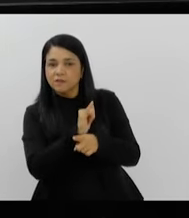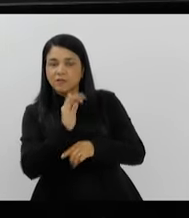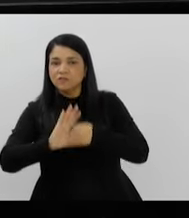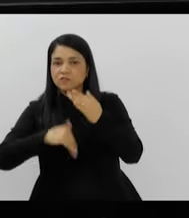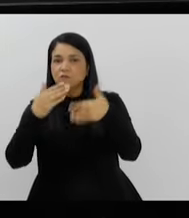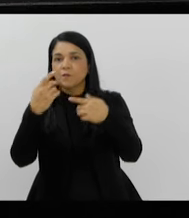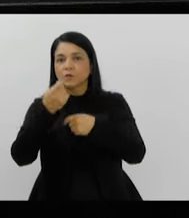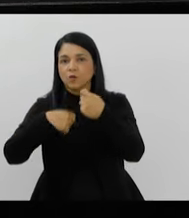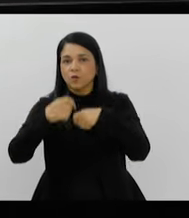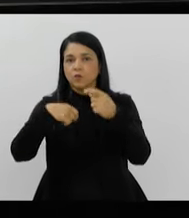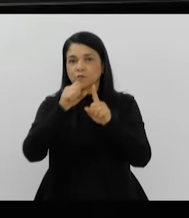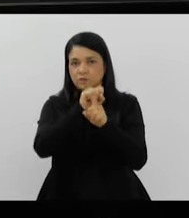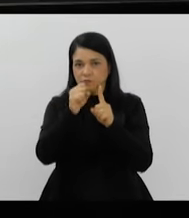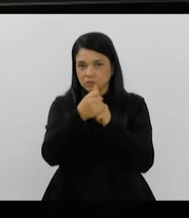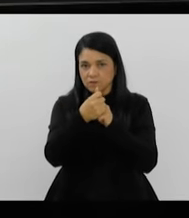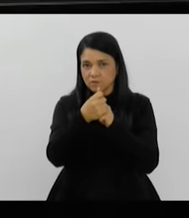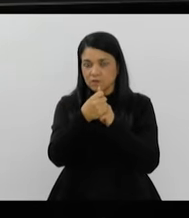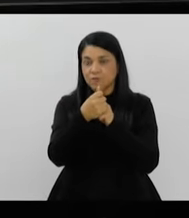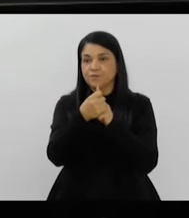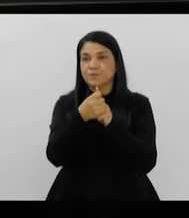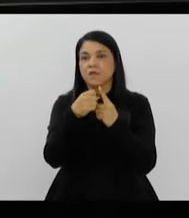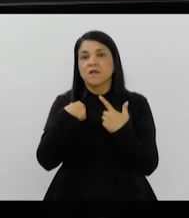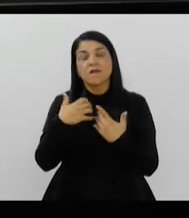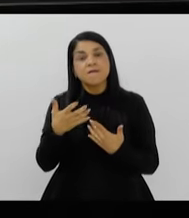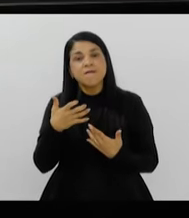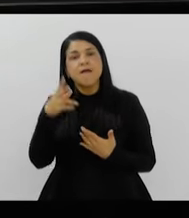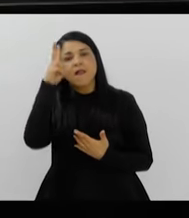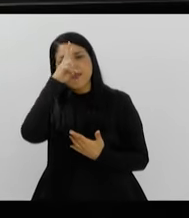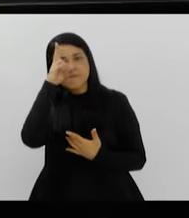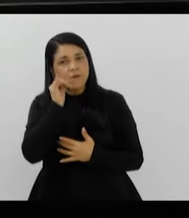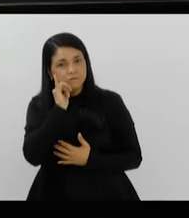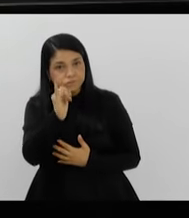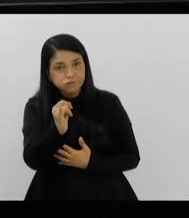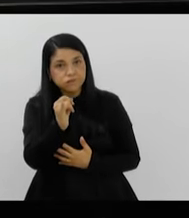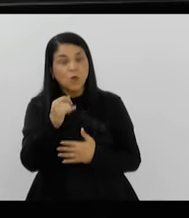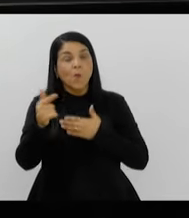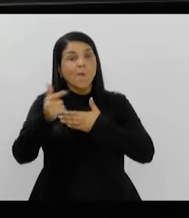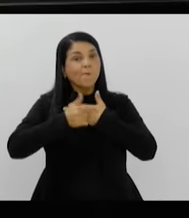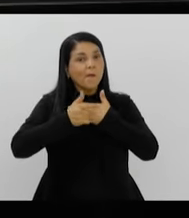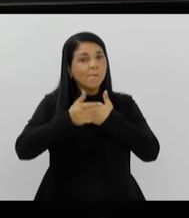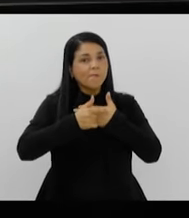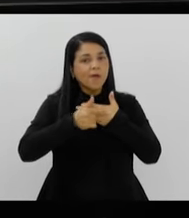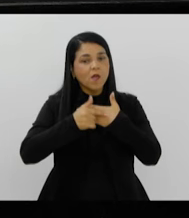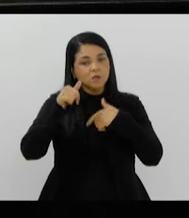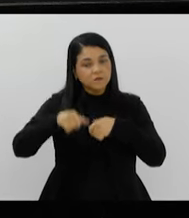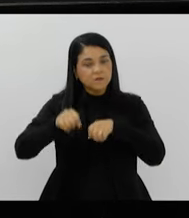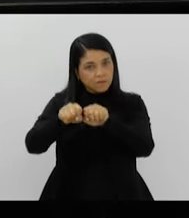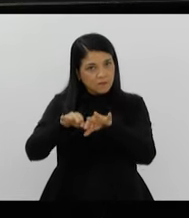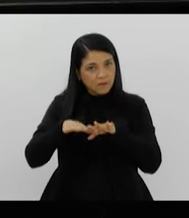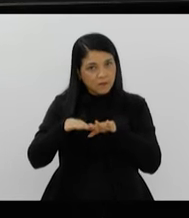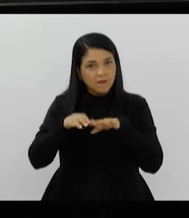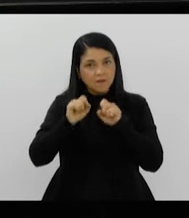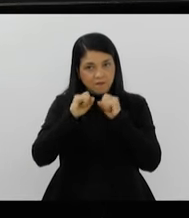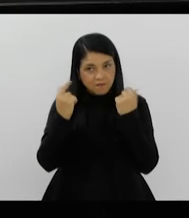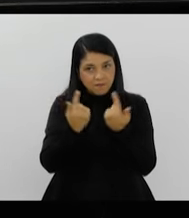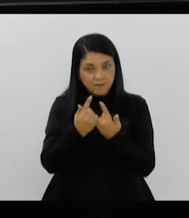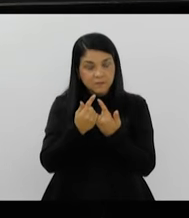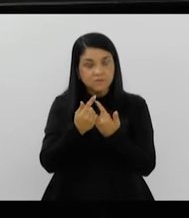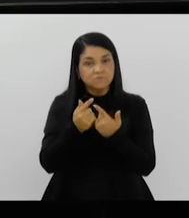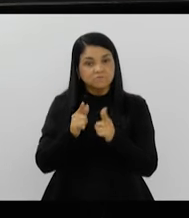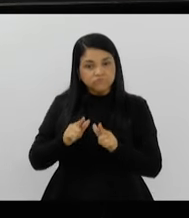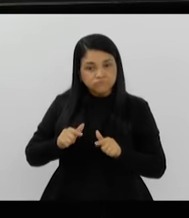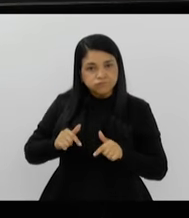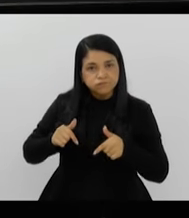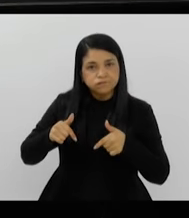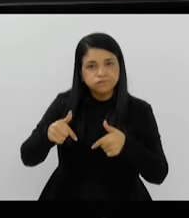desenvolvimento econômico e social. E quero lembrar aqui o papel dessa casa, né, em fazer